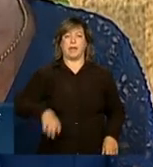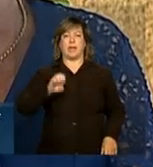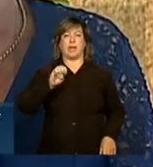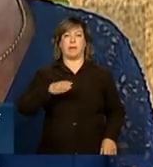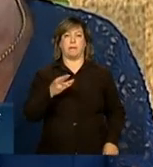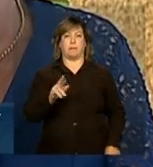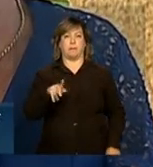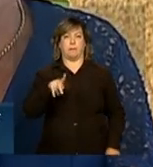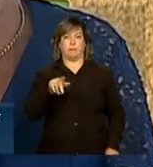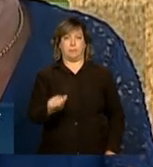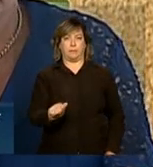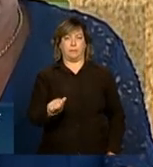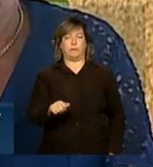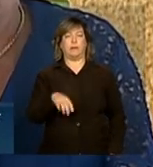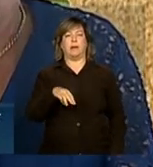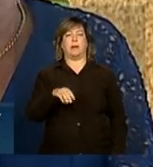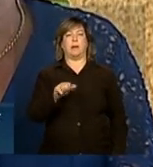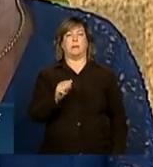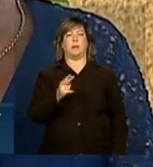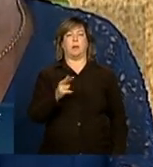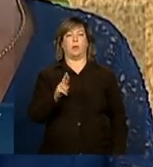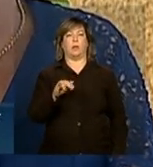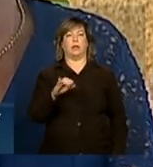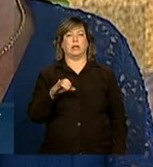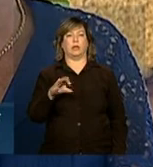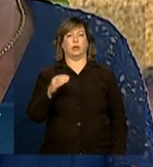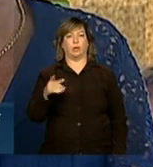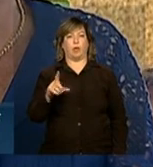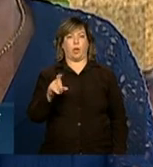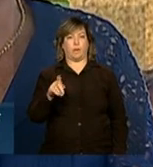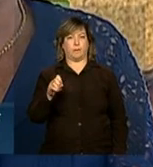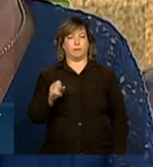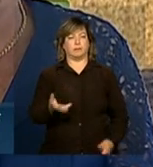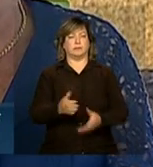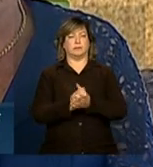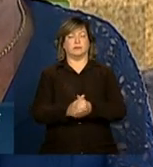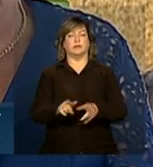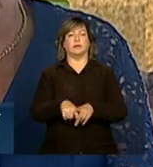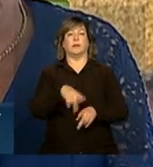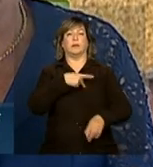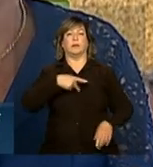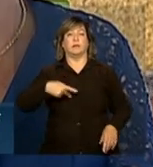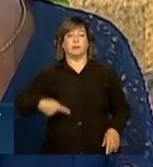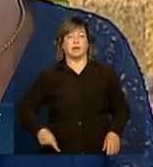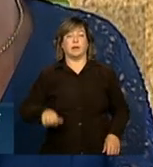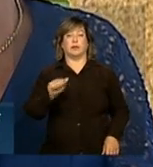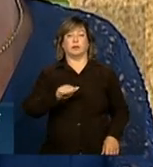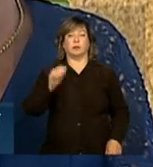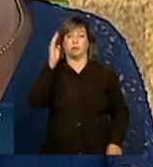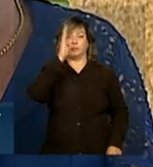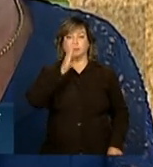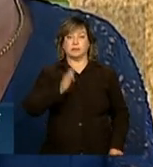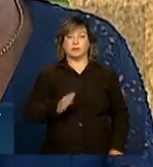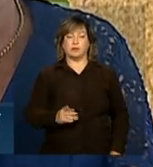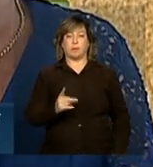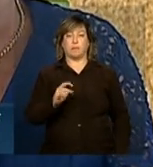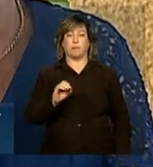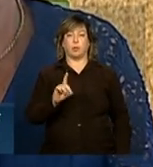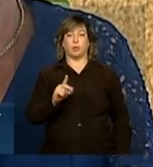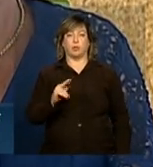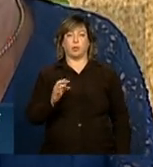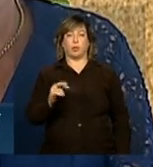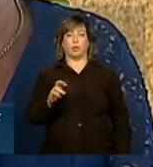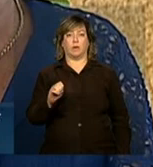Embrapa, Maurício Lopes. Cumprimentar o presidente da Associação Brasileira dos Produtores de